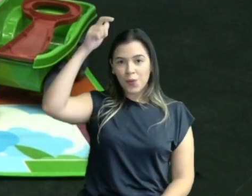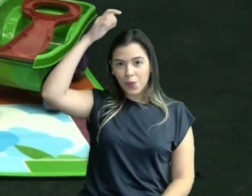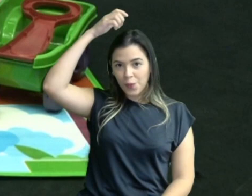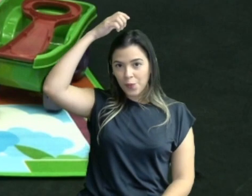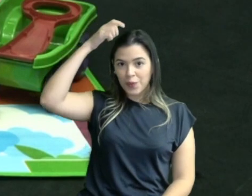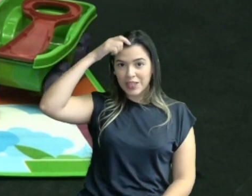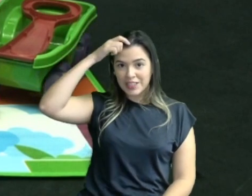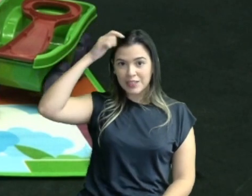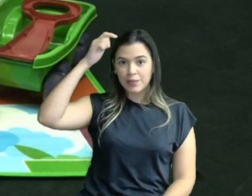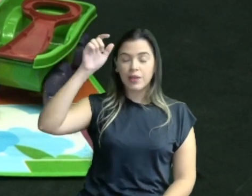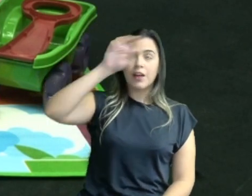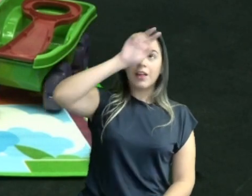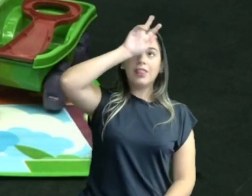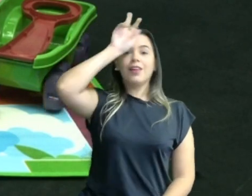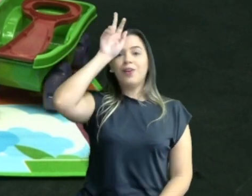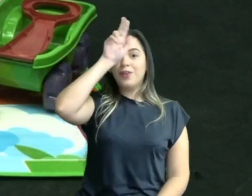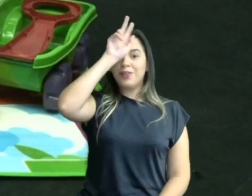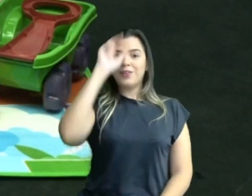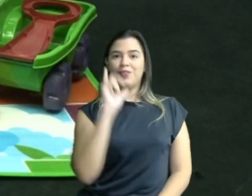embora